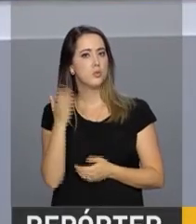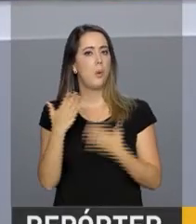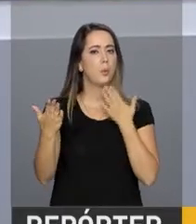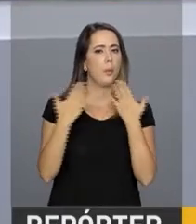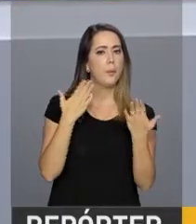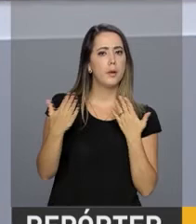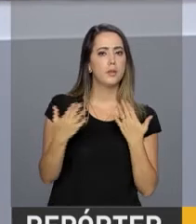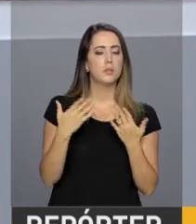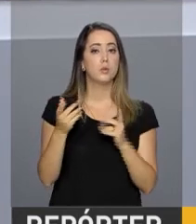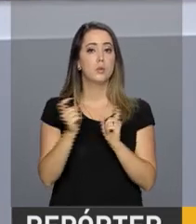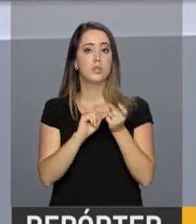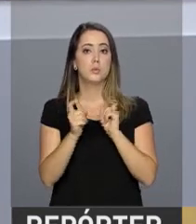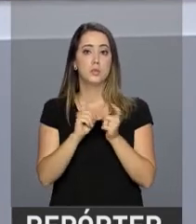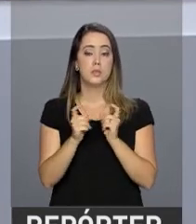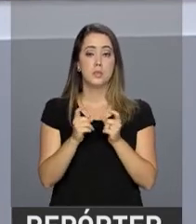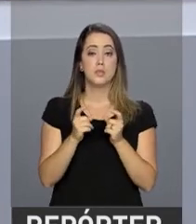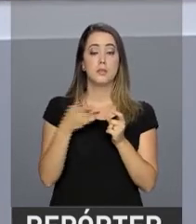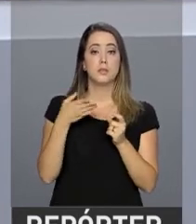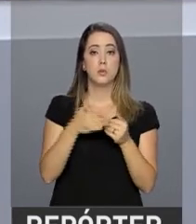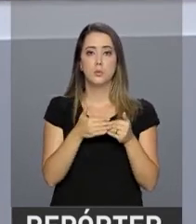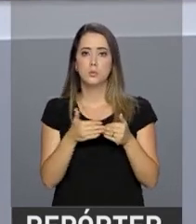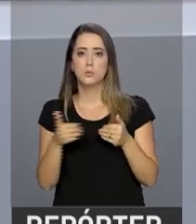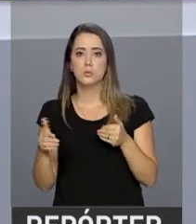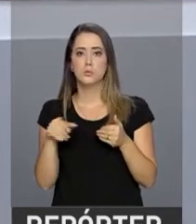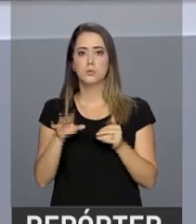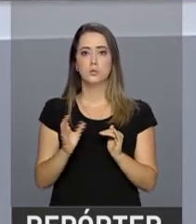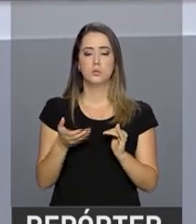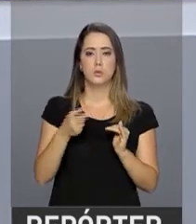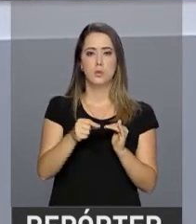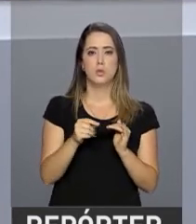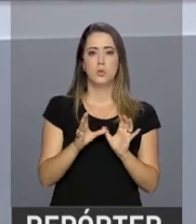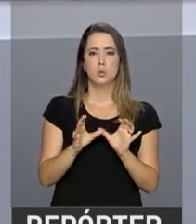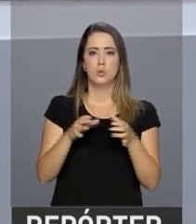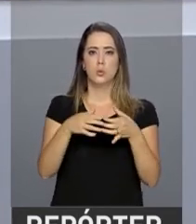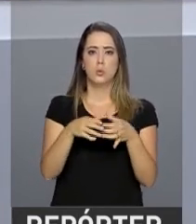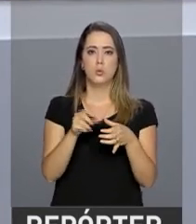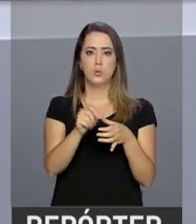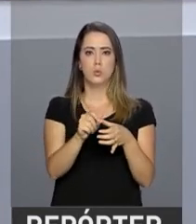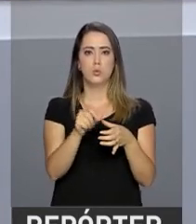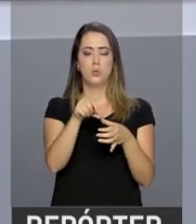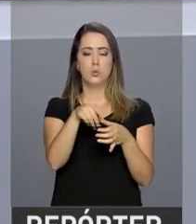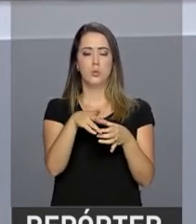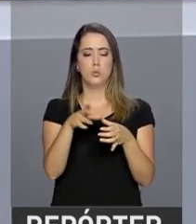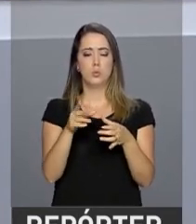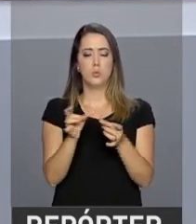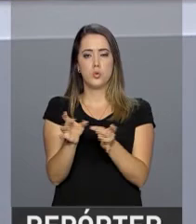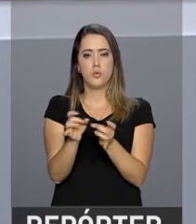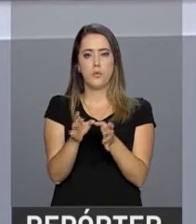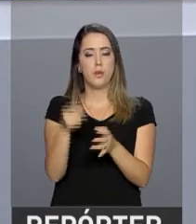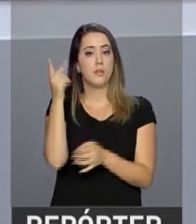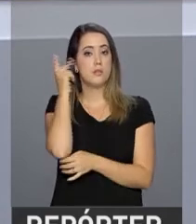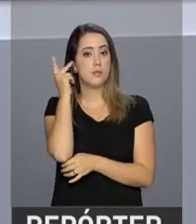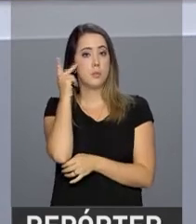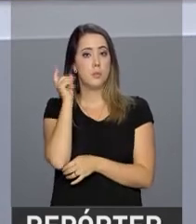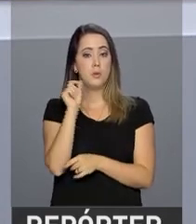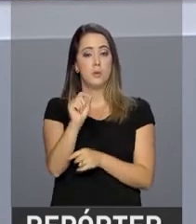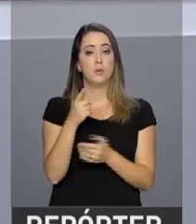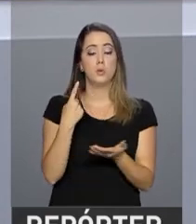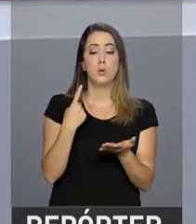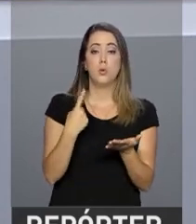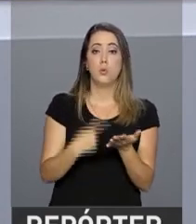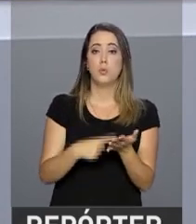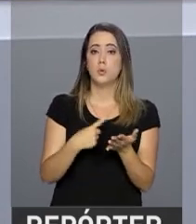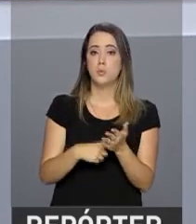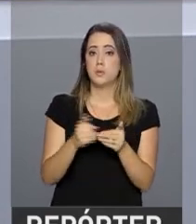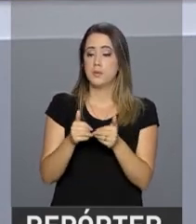fez um balanço da gestão dele durante a sessão plenária da federação das associações comerciais do estado de são paulo que marca